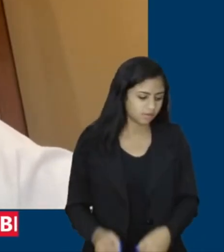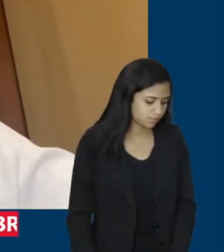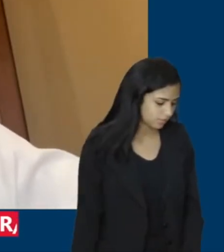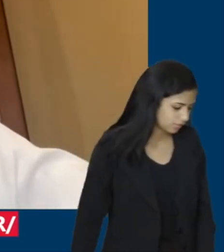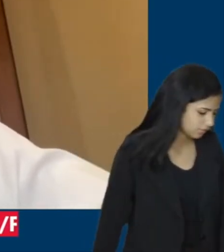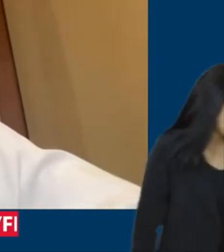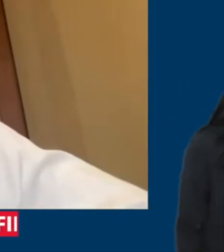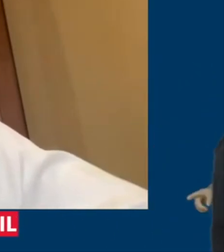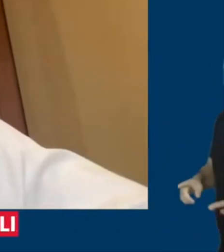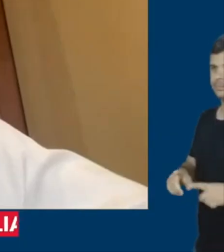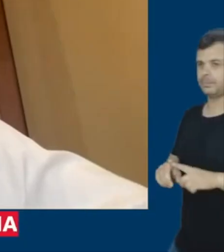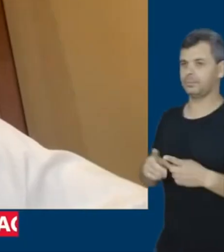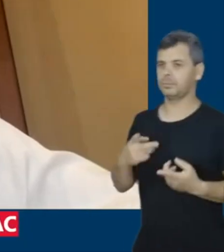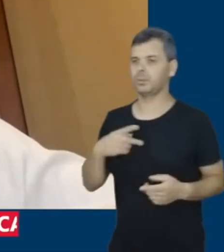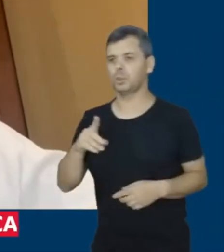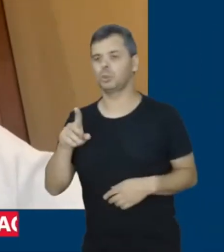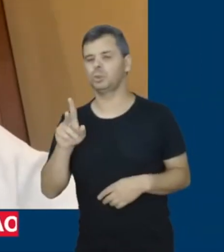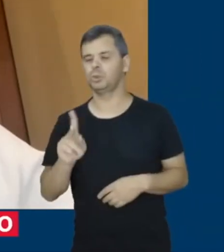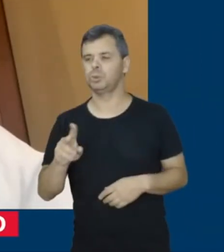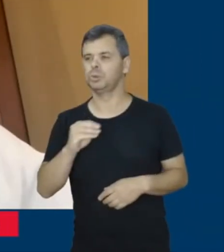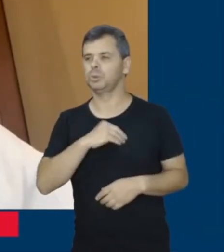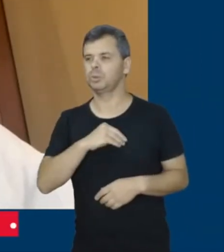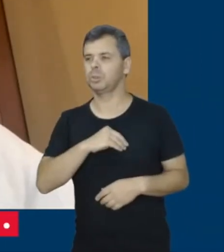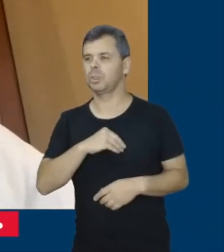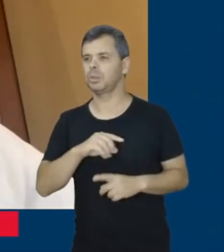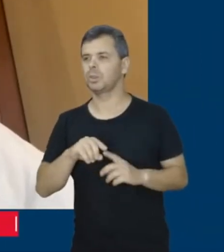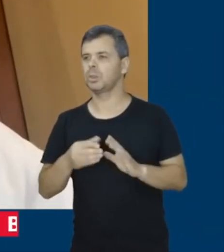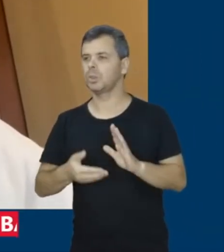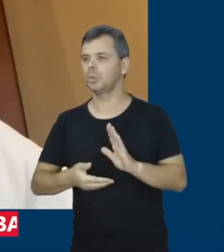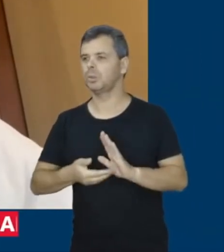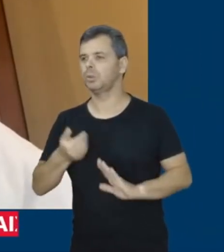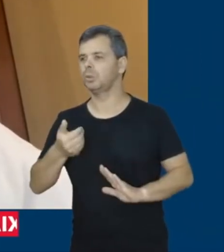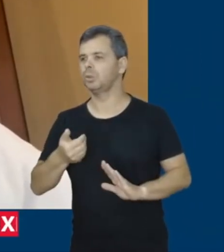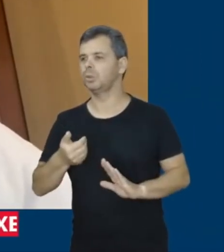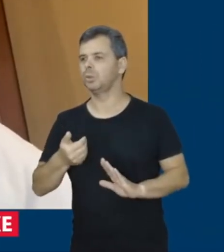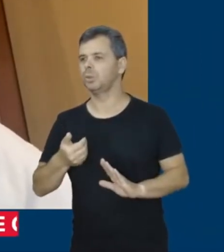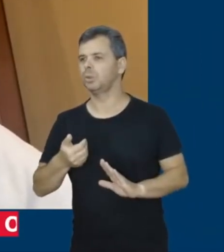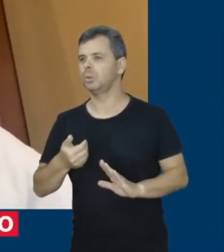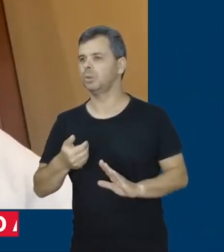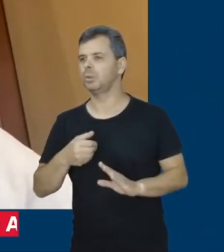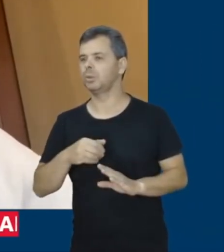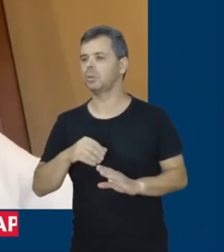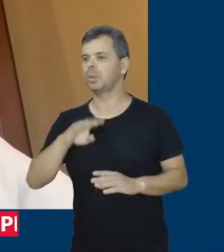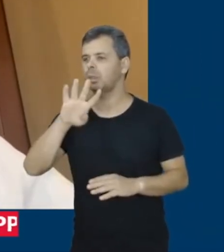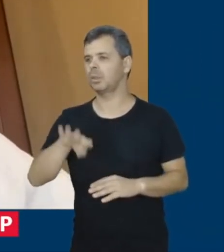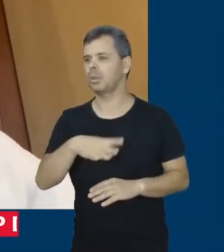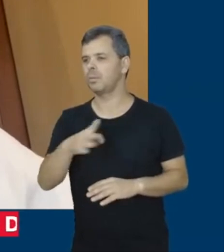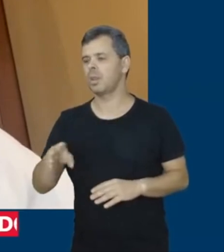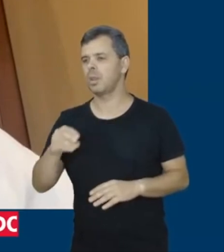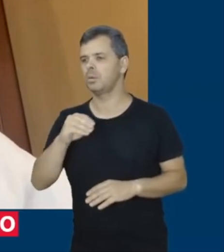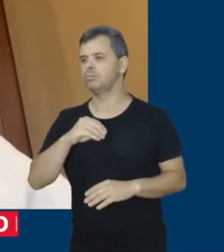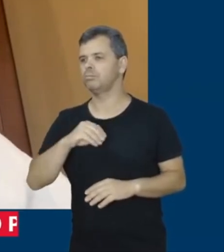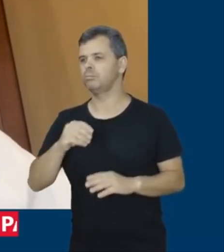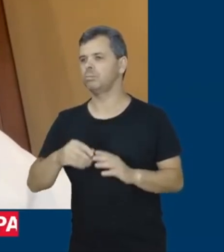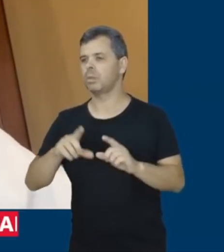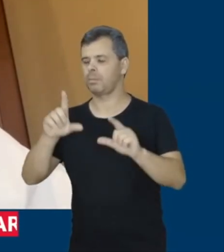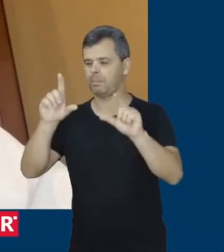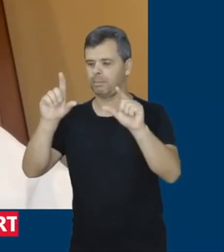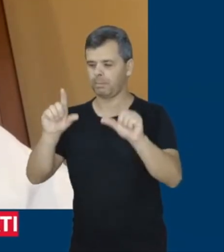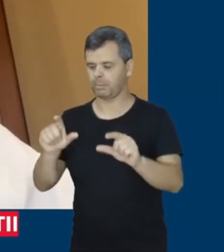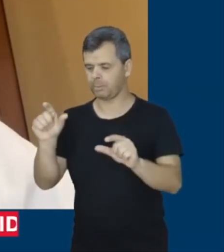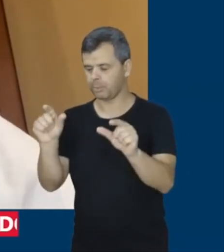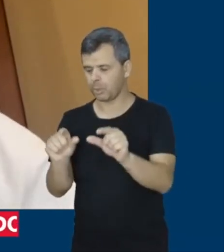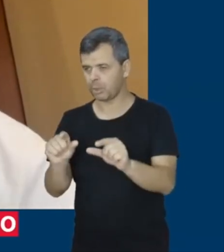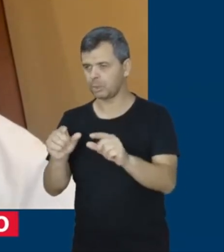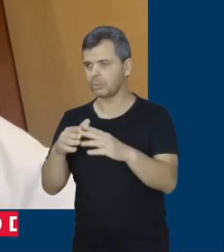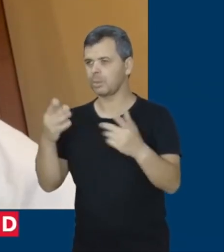permanente também do salário mínimo, o desconto, né, na tabela do imposto de renda, para que menos pessoas,